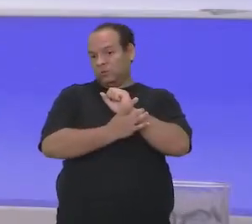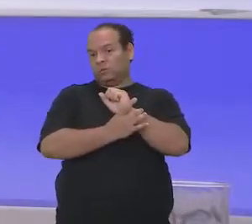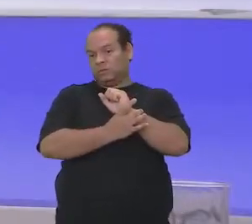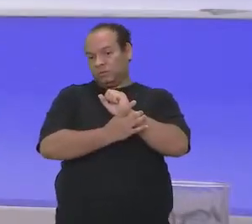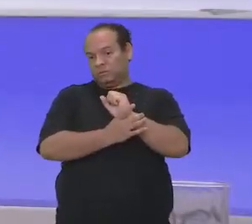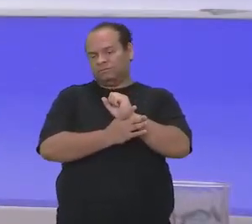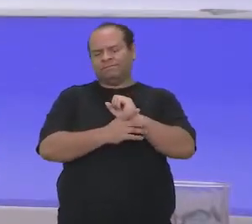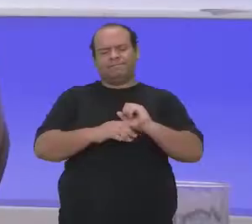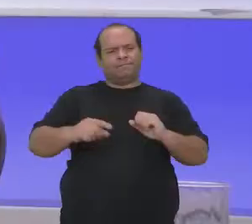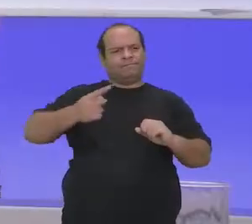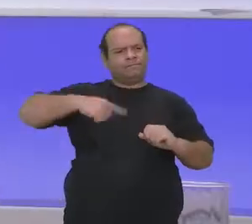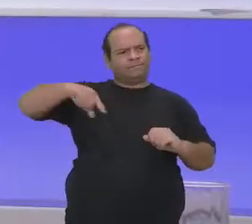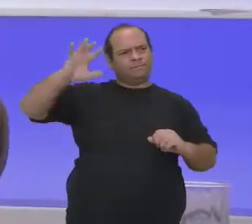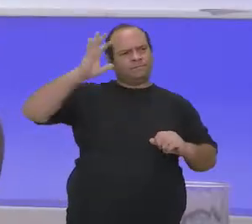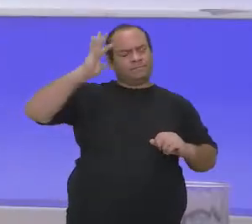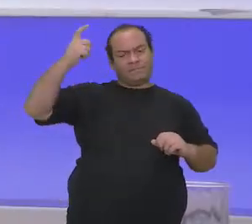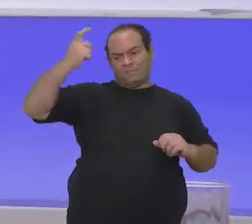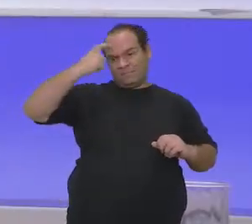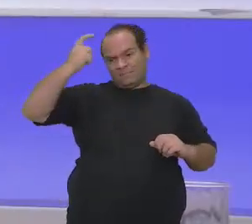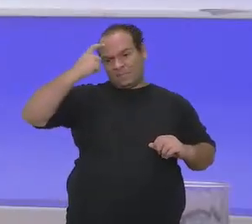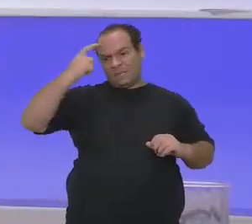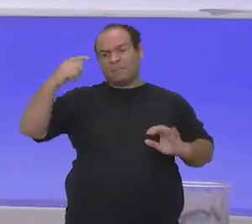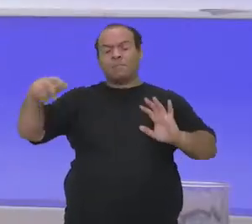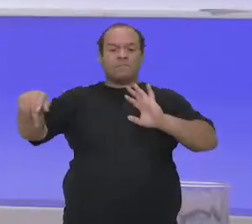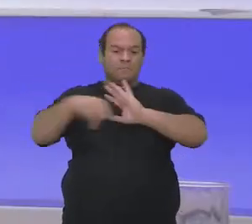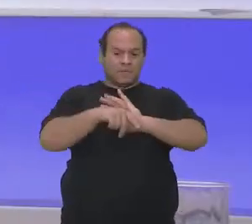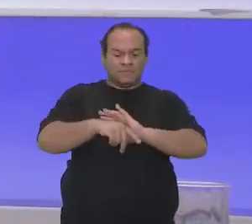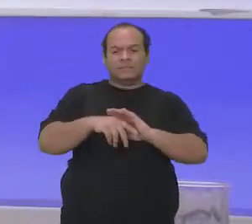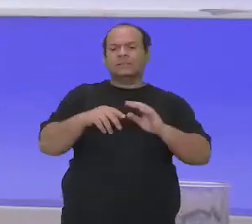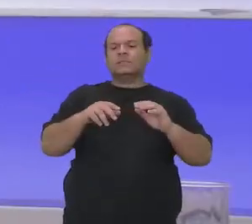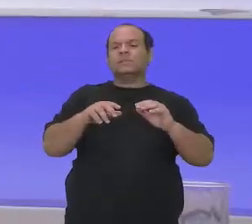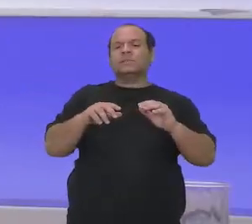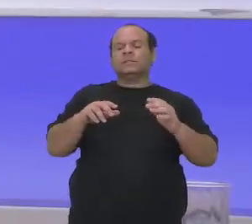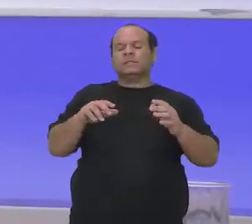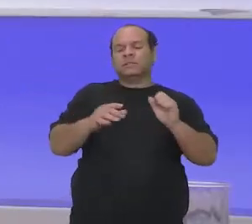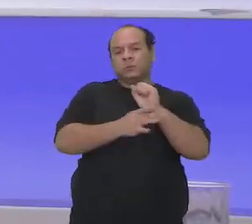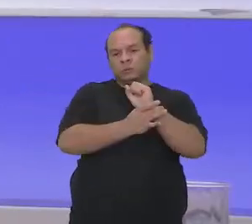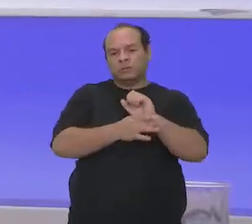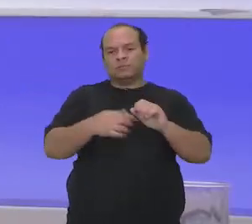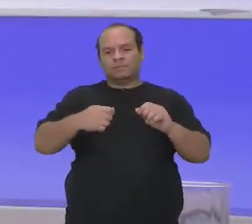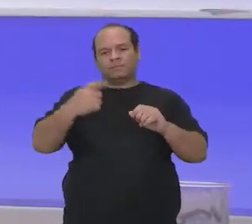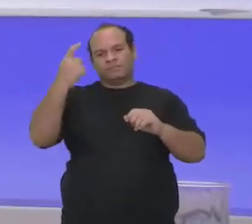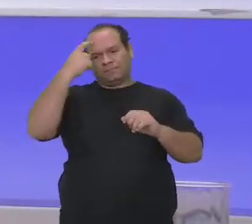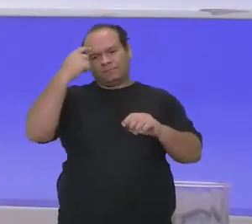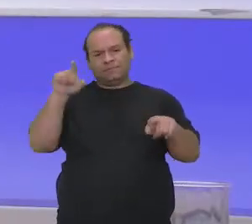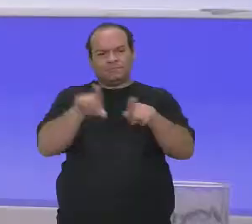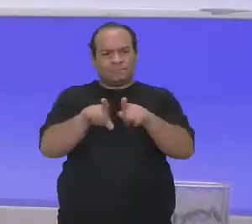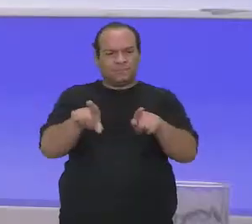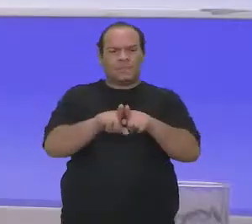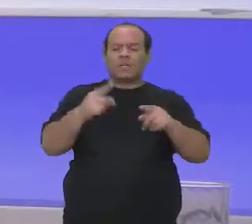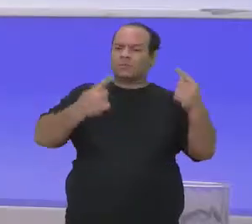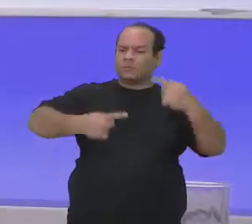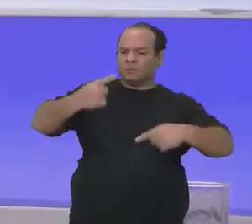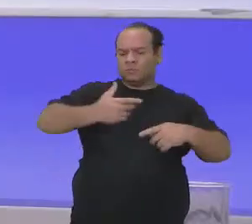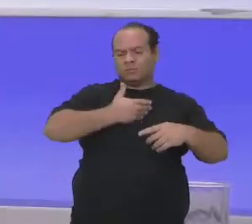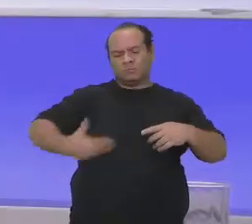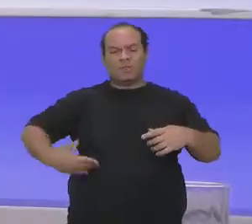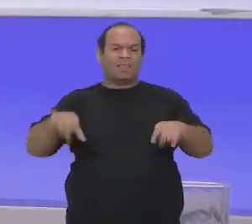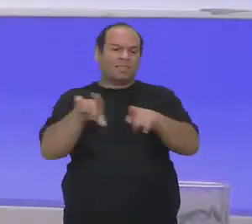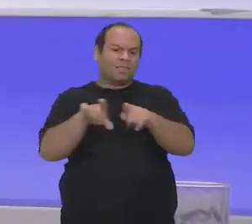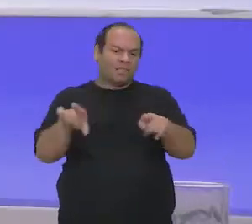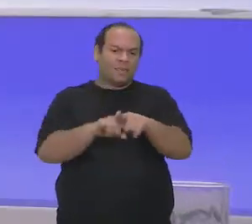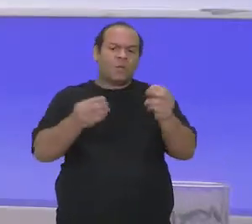pensar na segurança energética, na transição energética, a gente tem que pensar também nas políticas públicas e